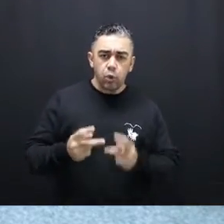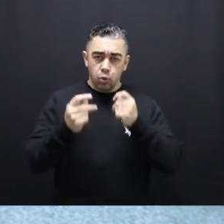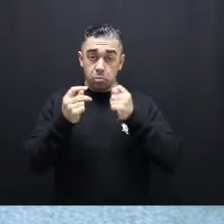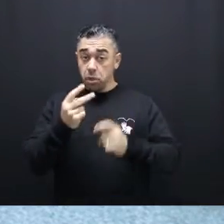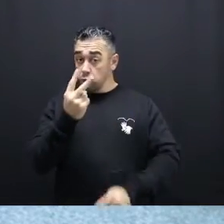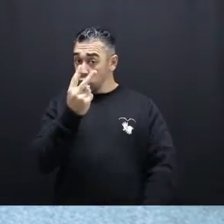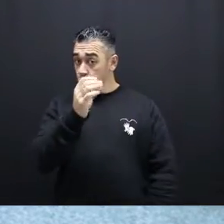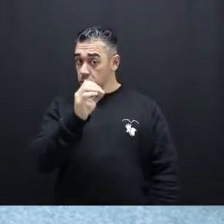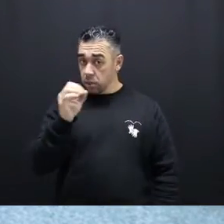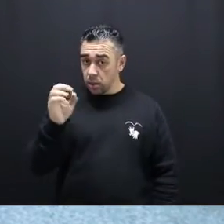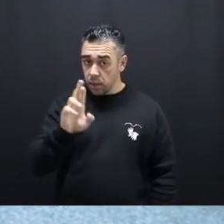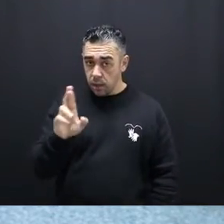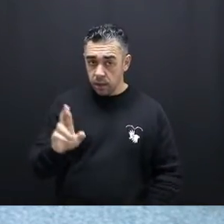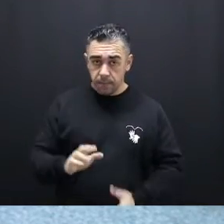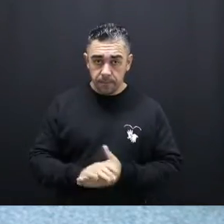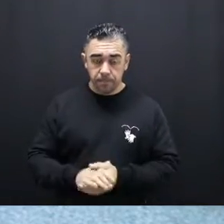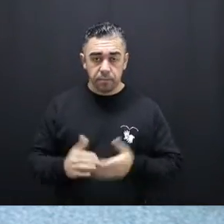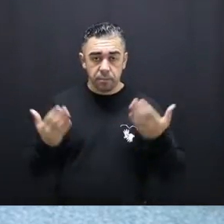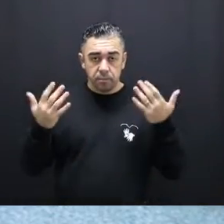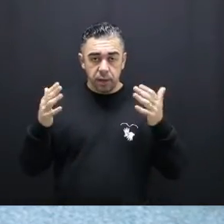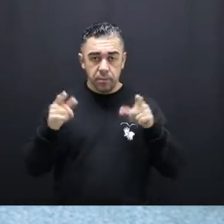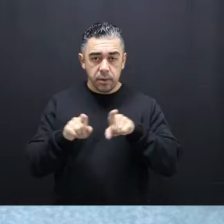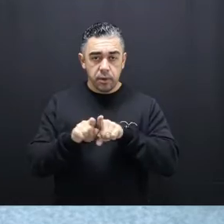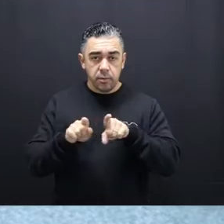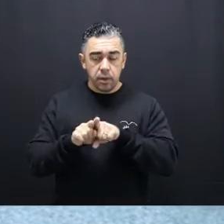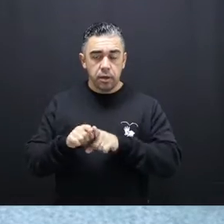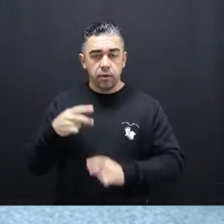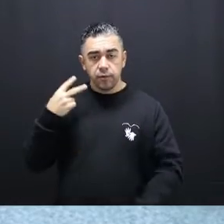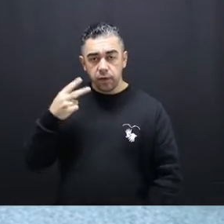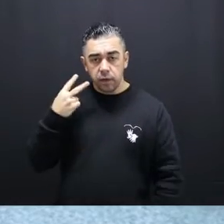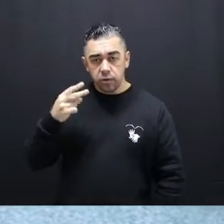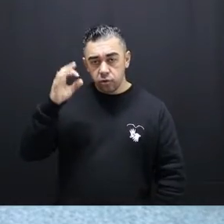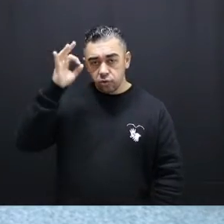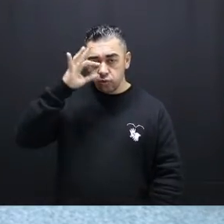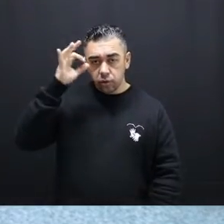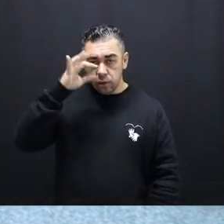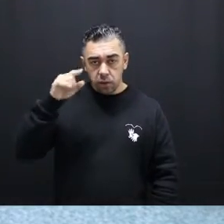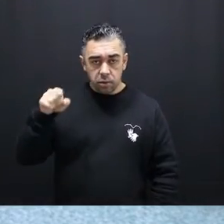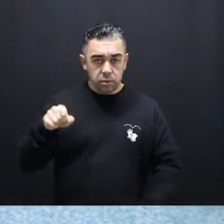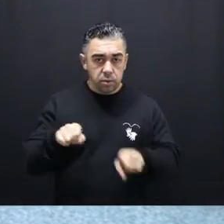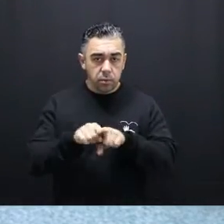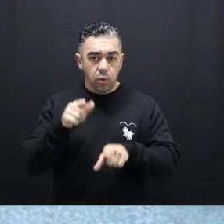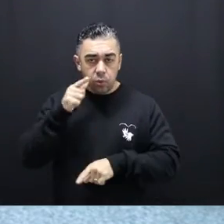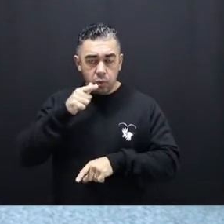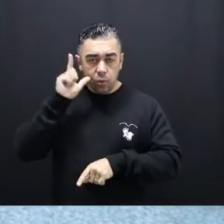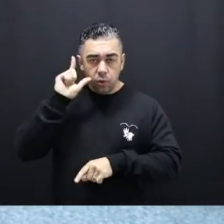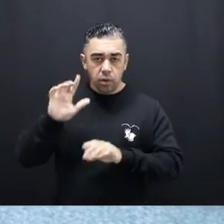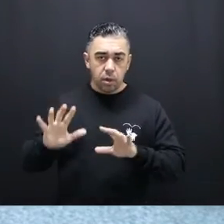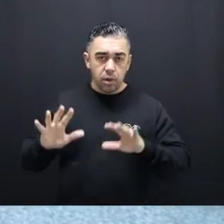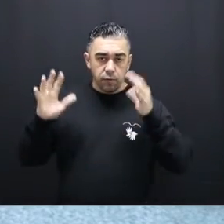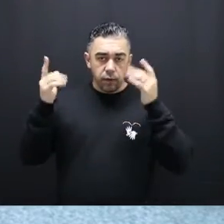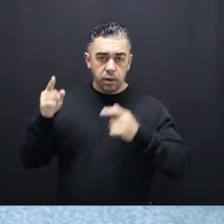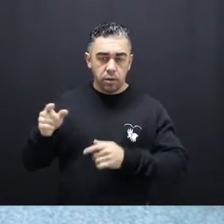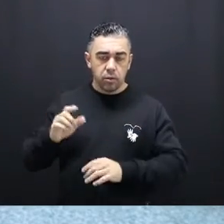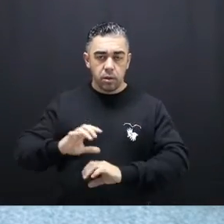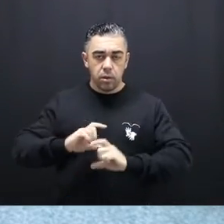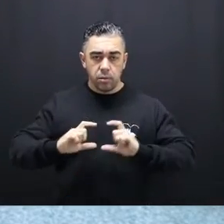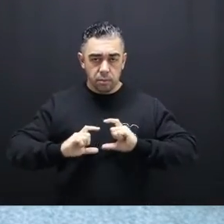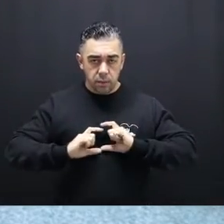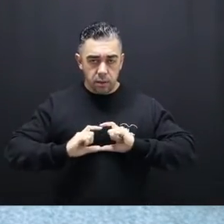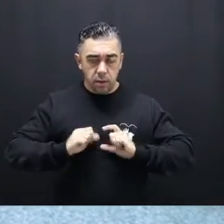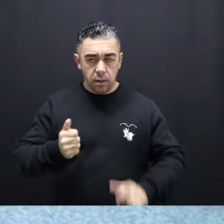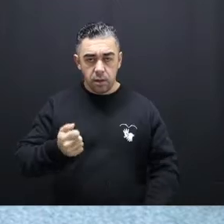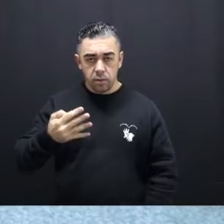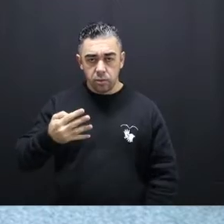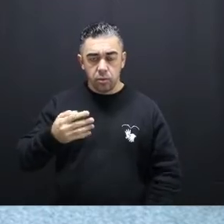reais e parabenizar o nosso Nobre Vereador Juliano Martins por ontem pelo evento né medalha Quatorze de